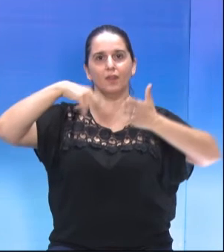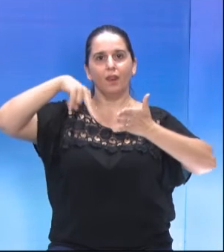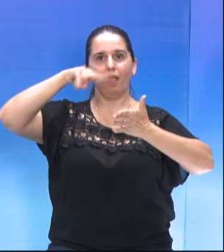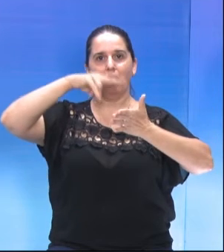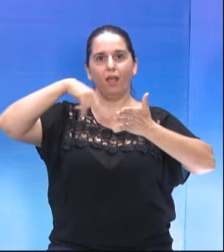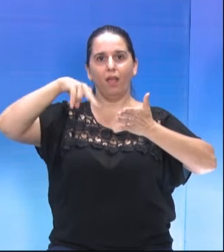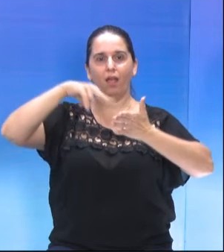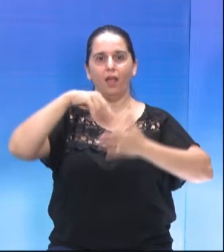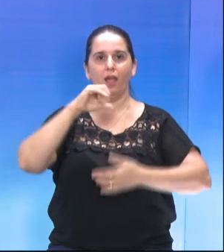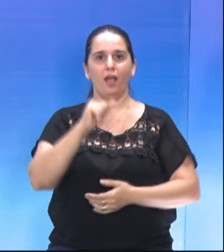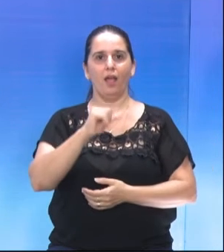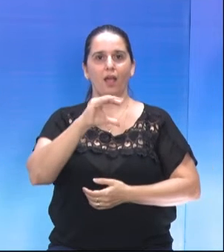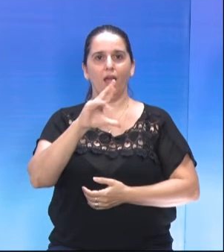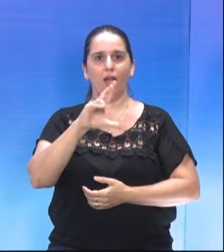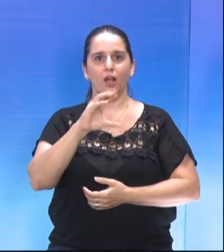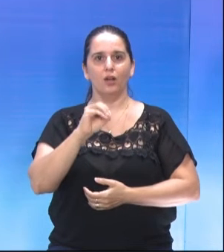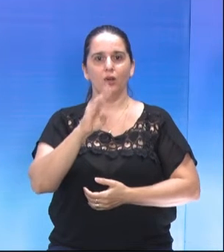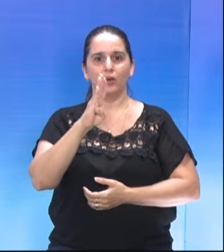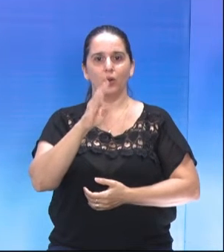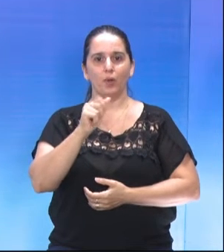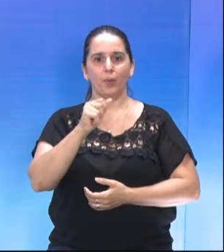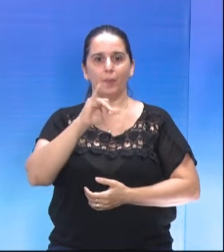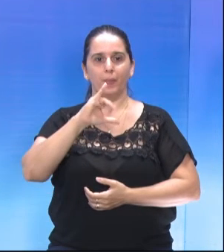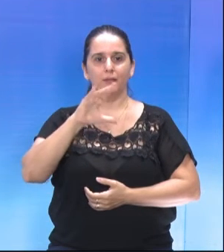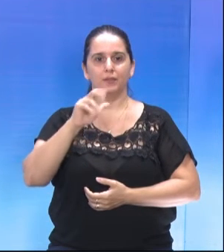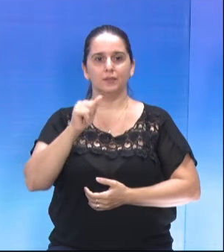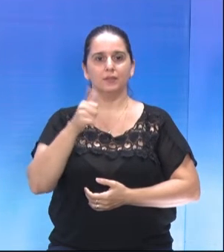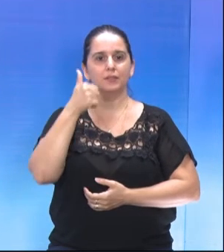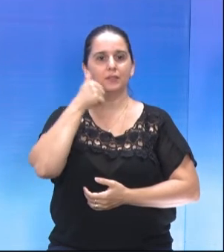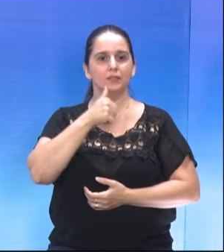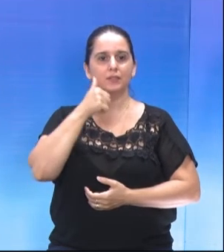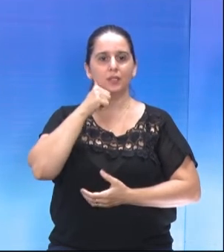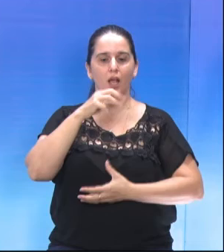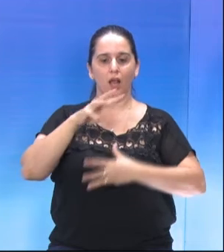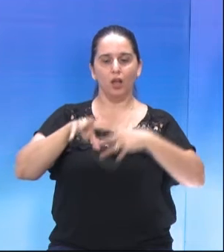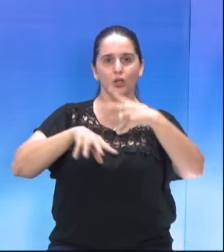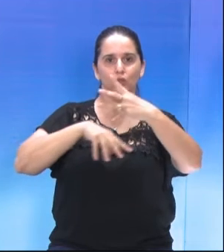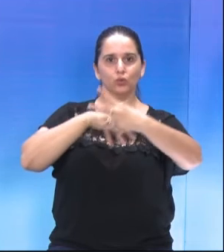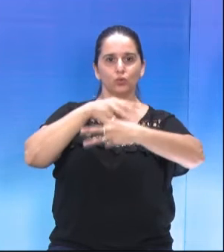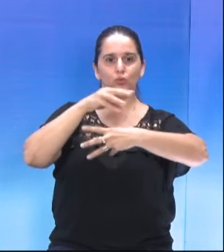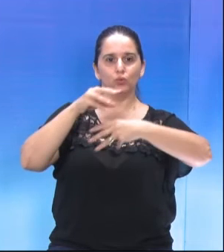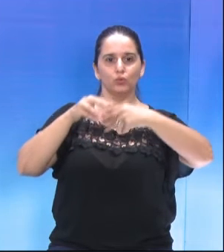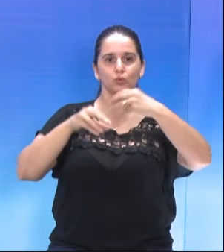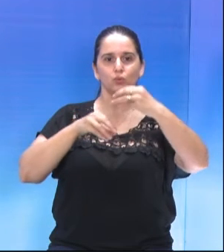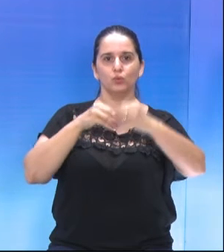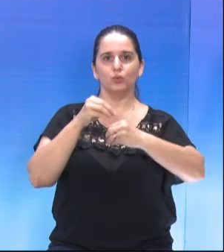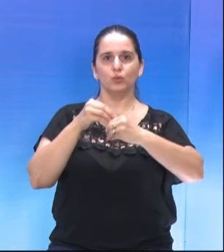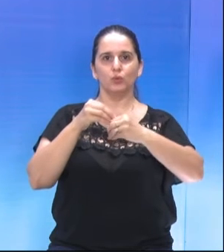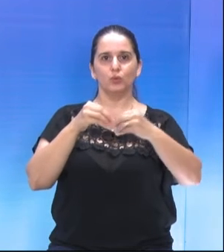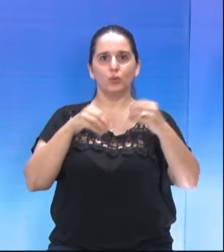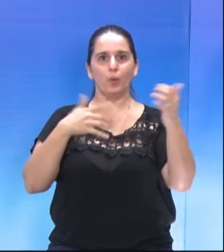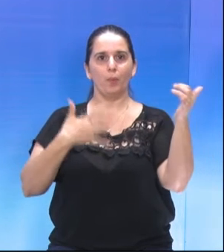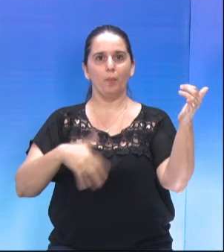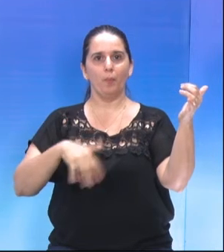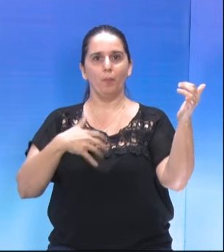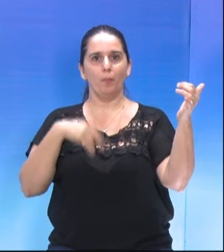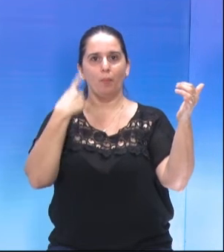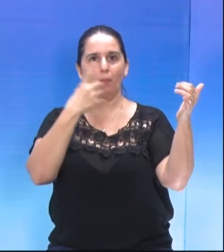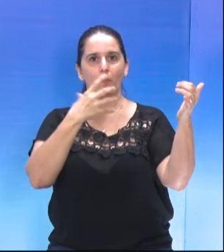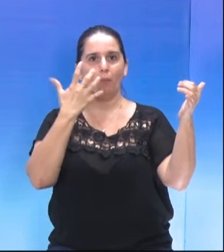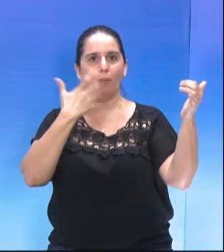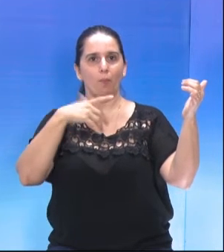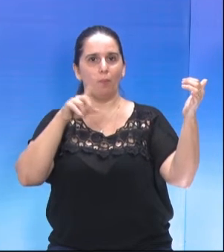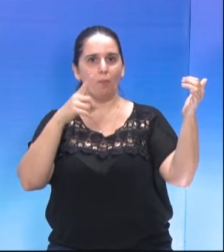de acrobacia. Essas bailarinas aí é uma mistura que nós vamos envolver aí com o que representa